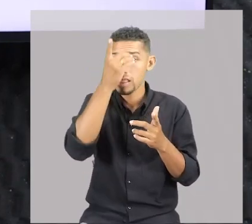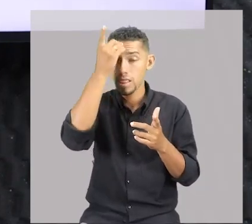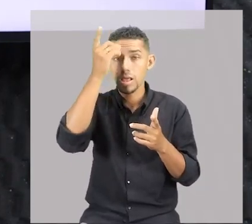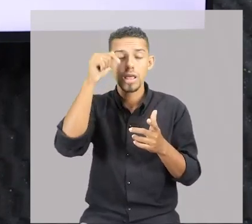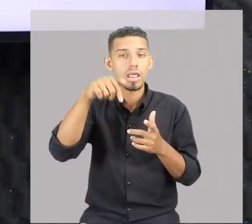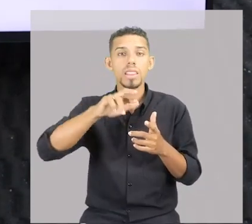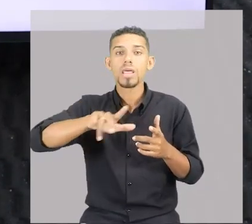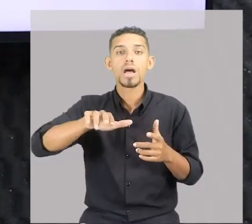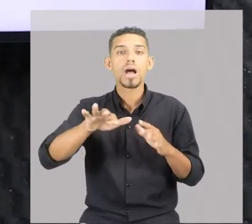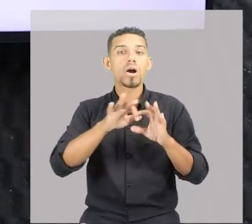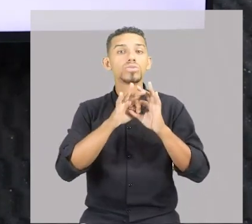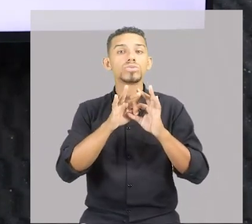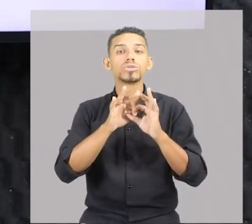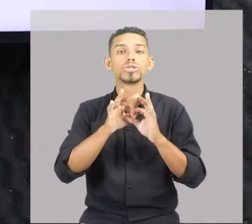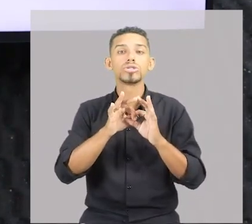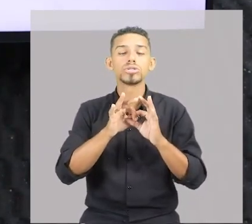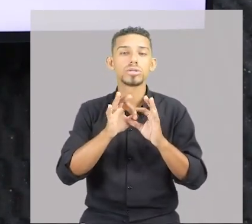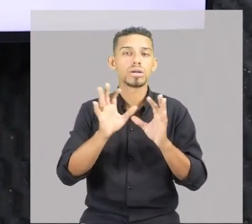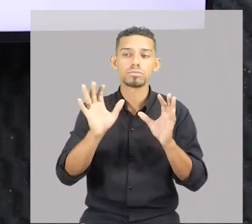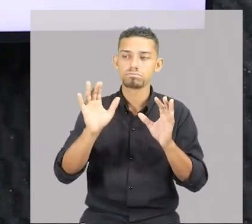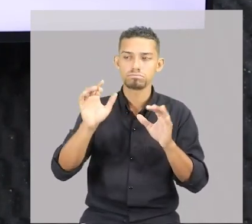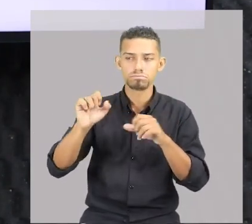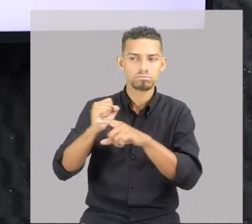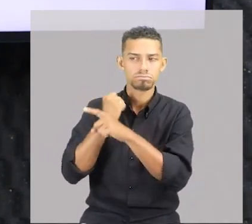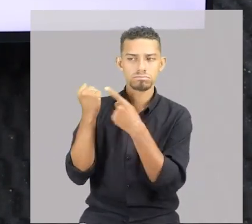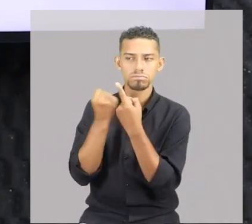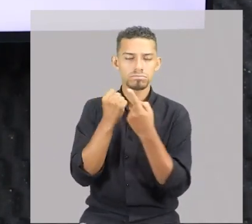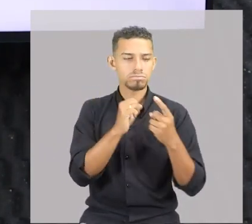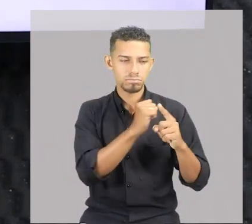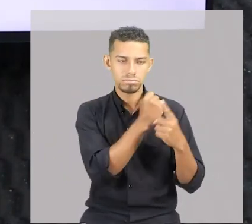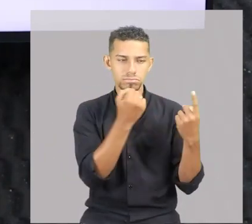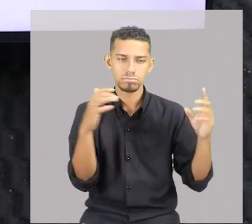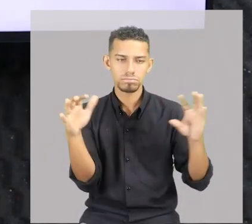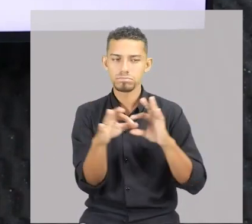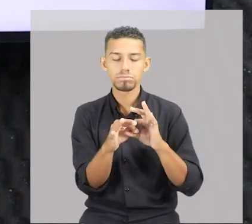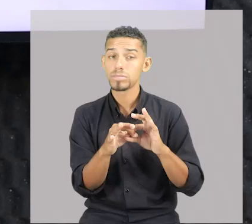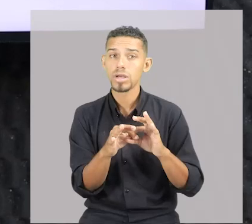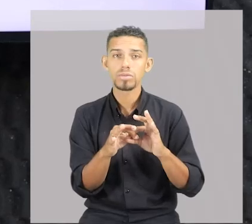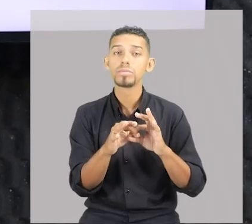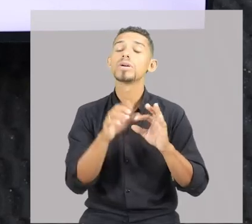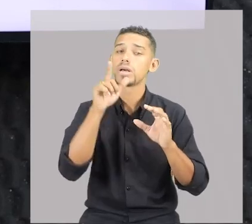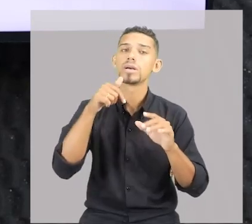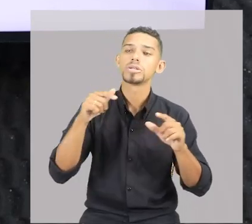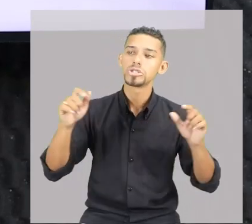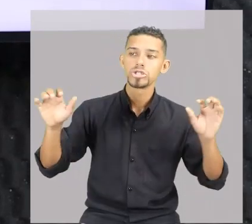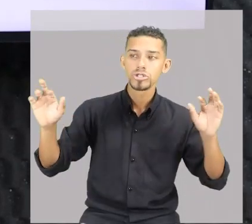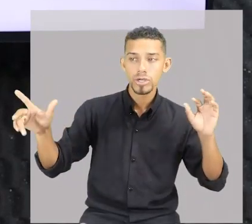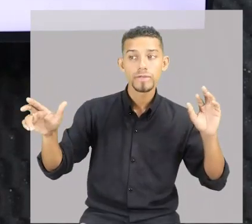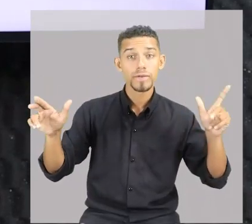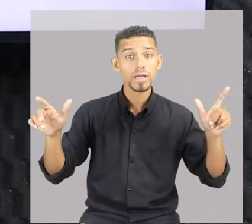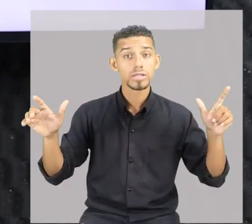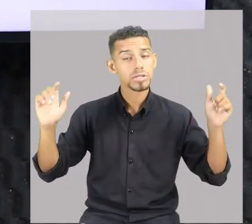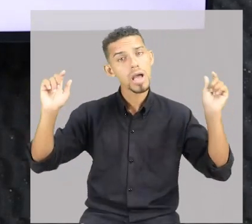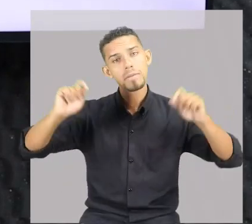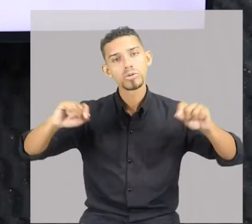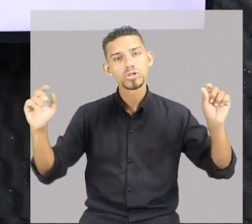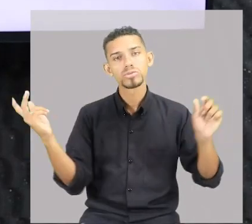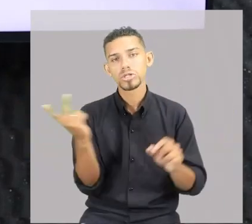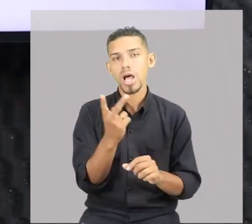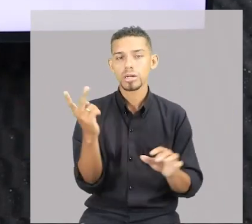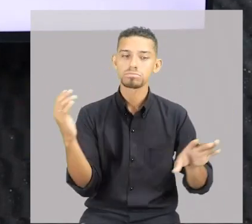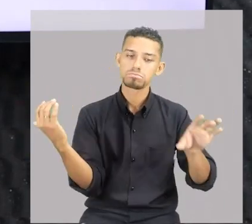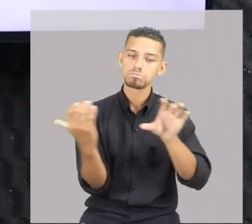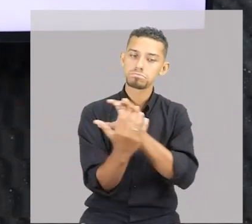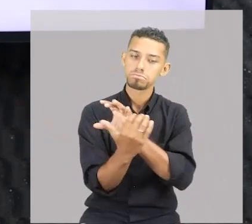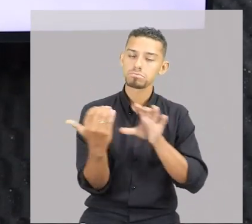não é unir as diferentes sociedades, mas é mostrar que, mesmo sendo diferentes, é possível que elas dialoguem,